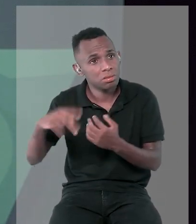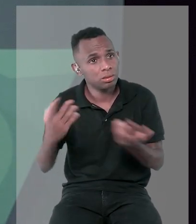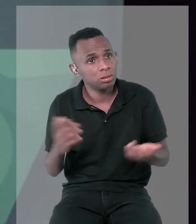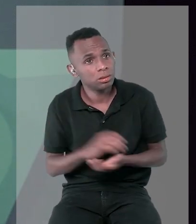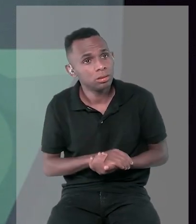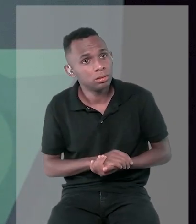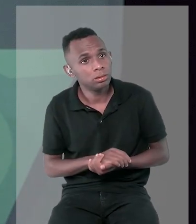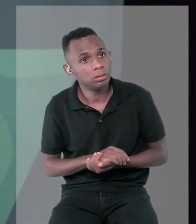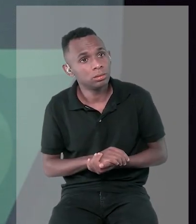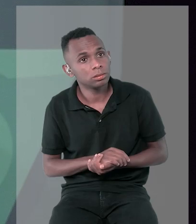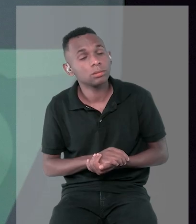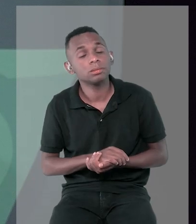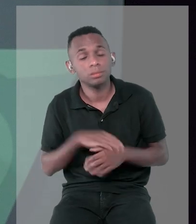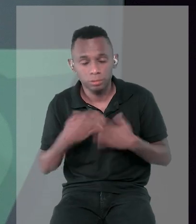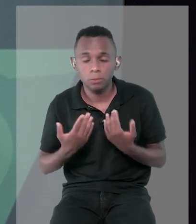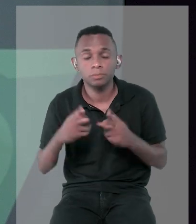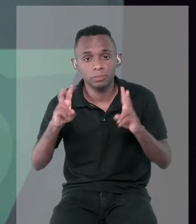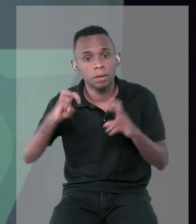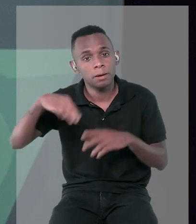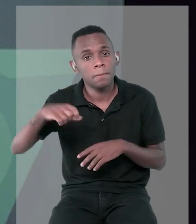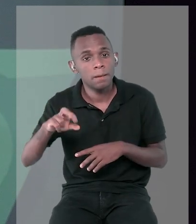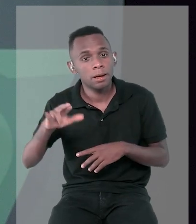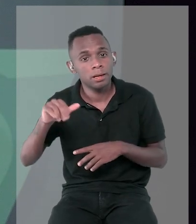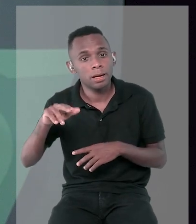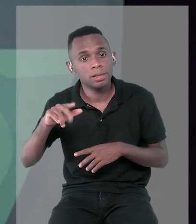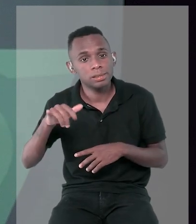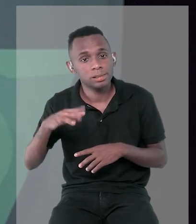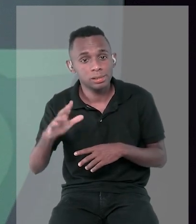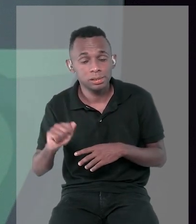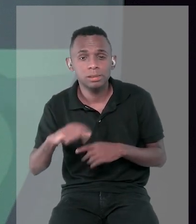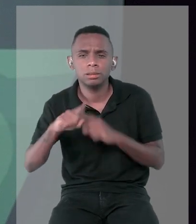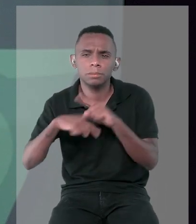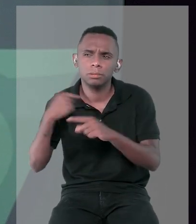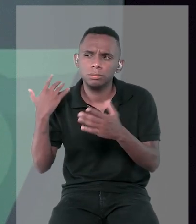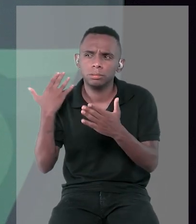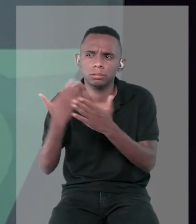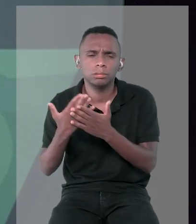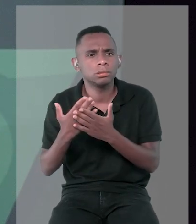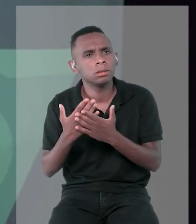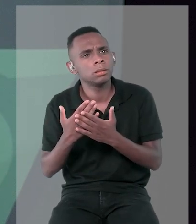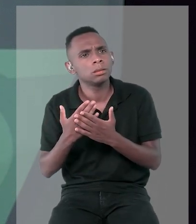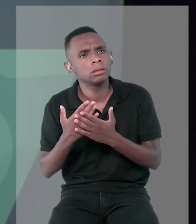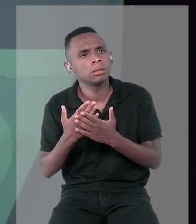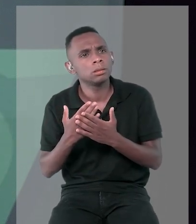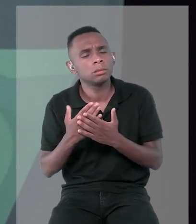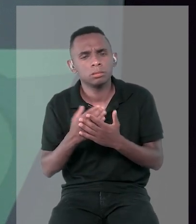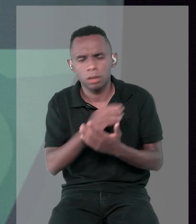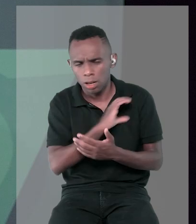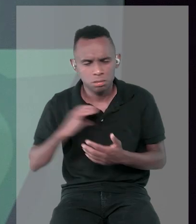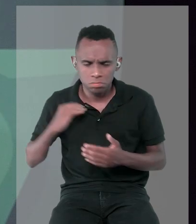fazer? Mas eu estava falando da Mariazinha. Então, depois de 80 anos, Clarice já tinha,